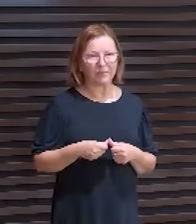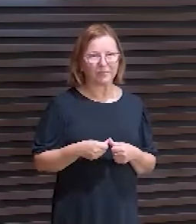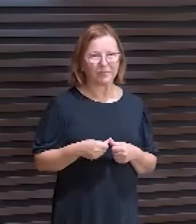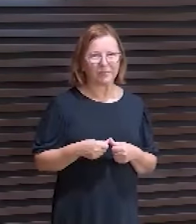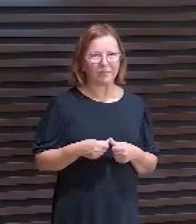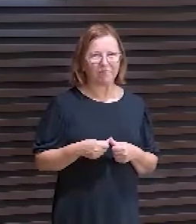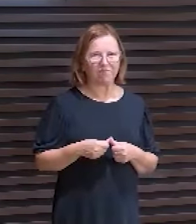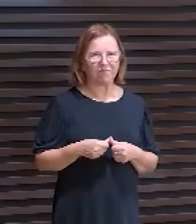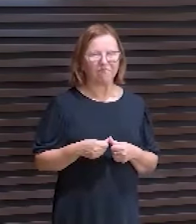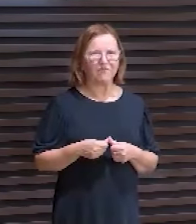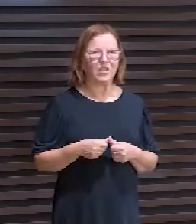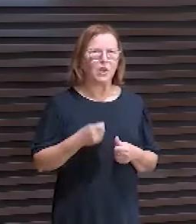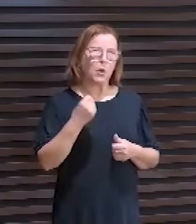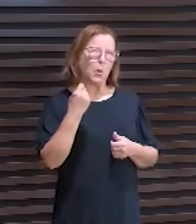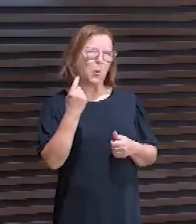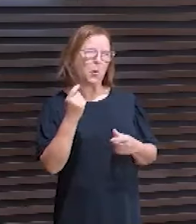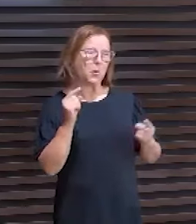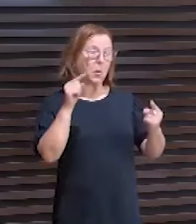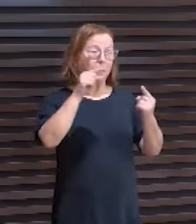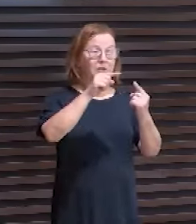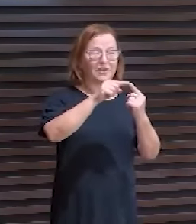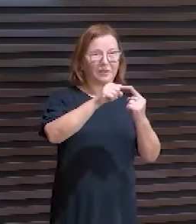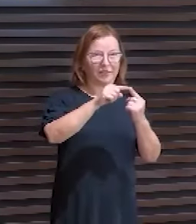vida a minha